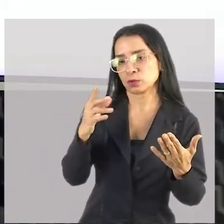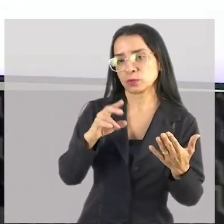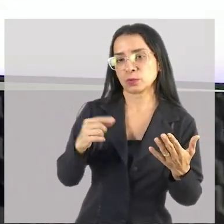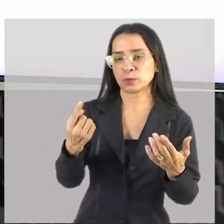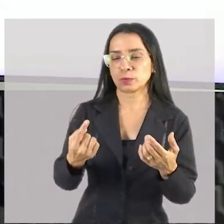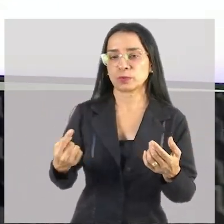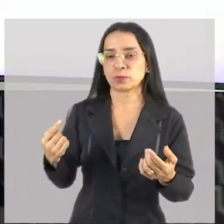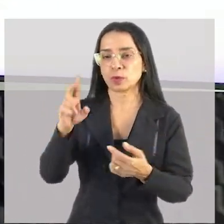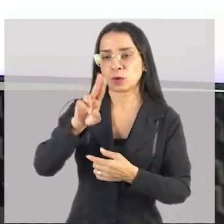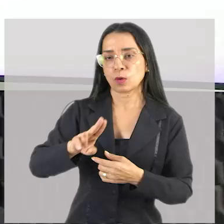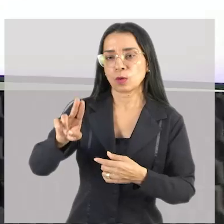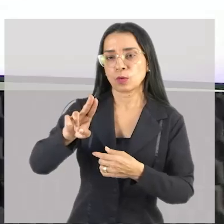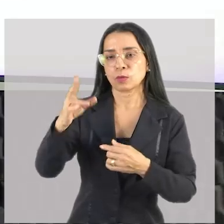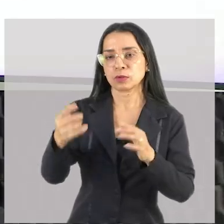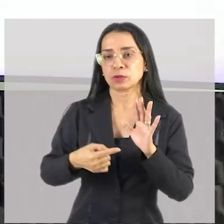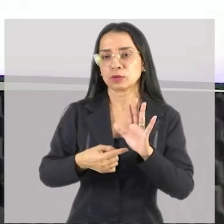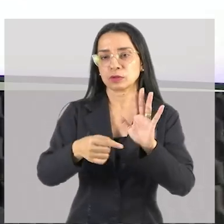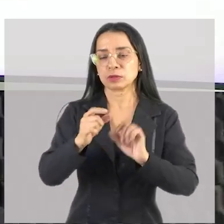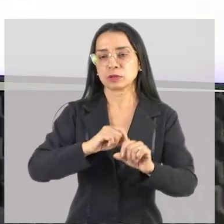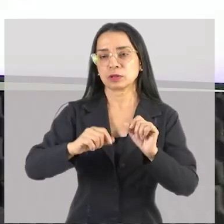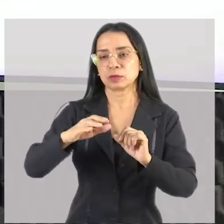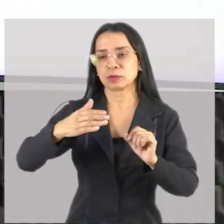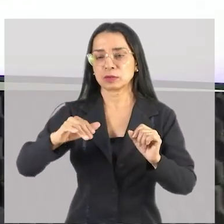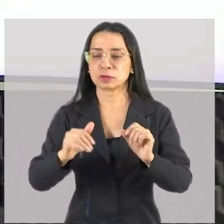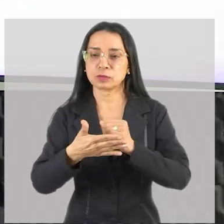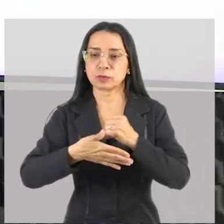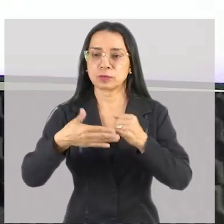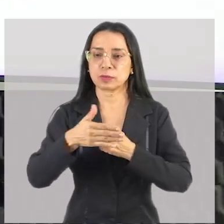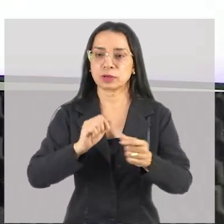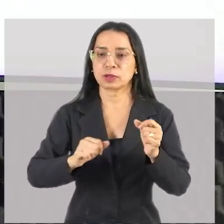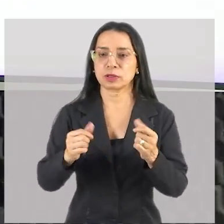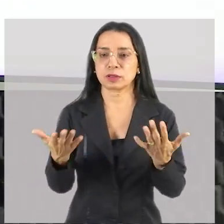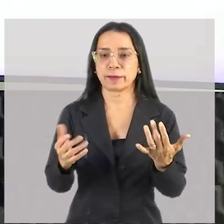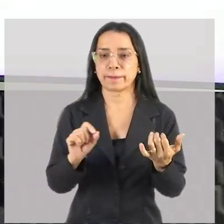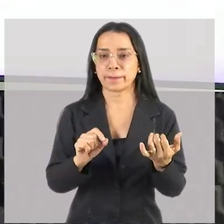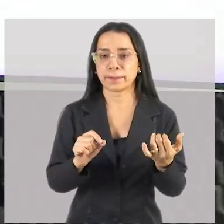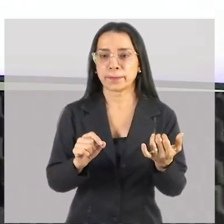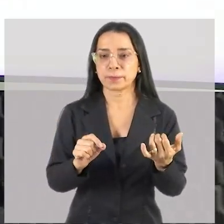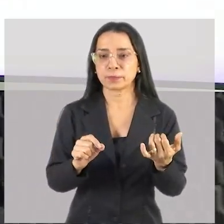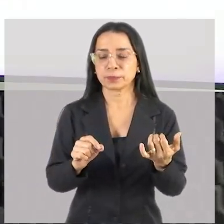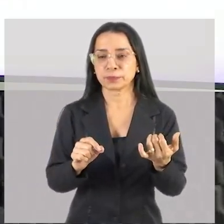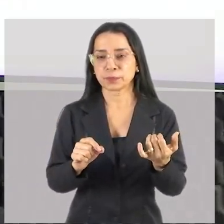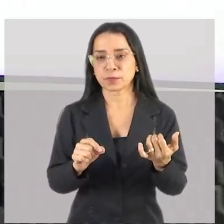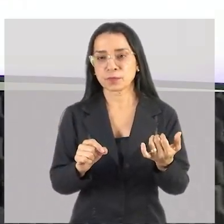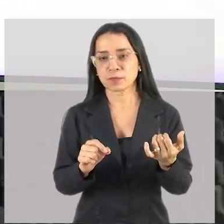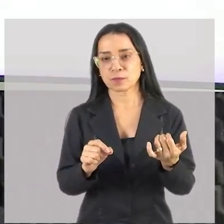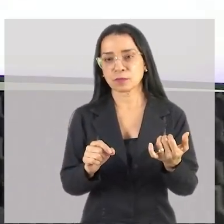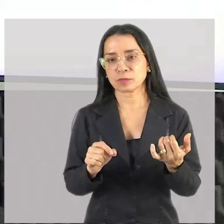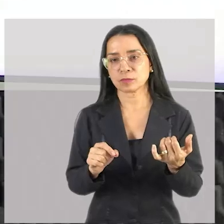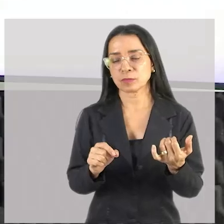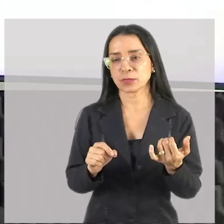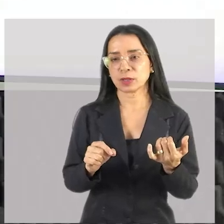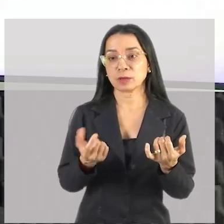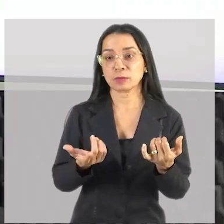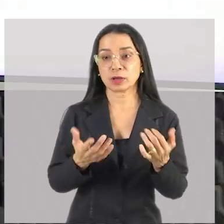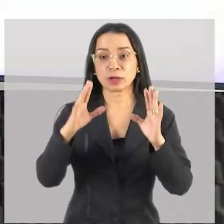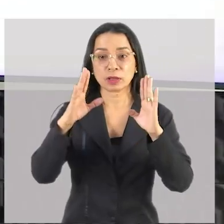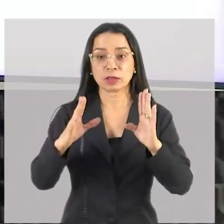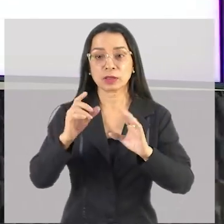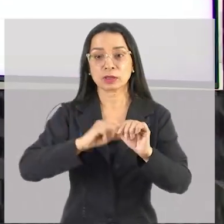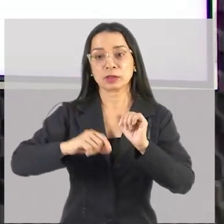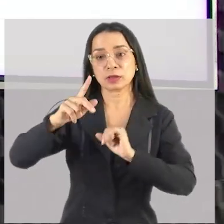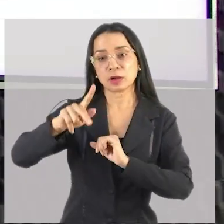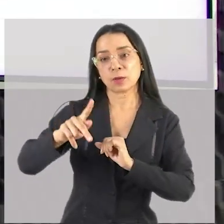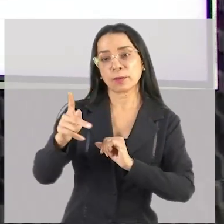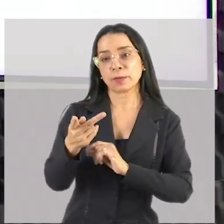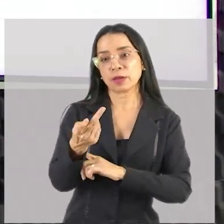Utilizando-se o indicador ácido e base e a escala para determinar o pH da saliva. Gente, o pH da saliva, ele é próximo ali do 7, do neutro,